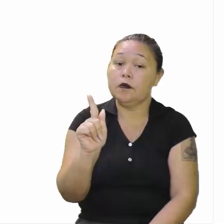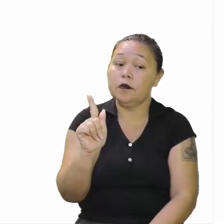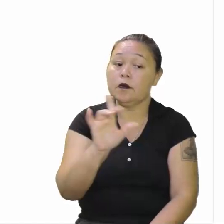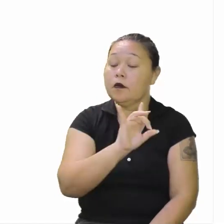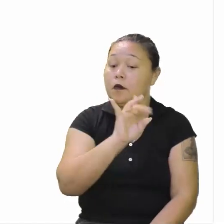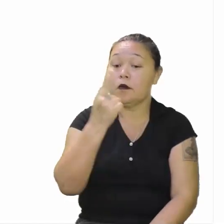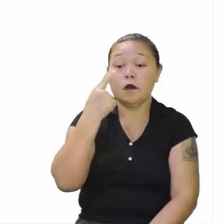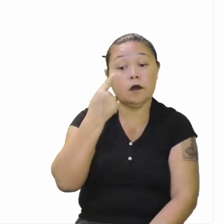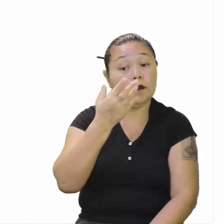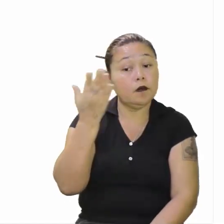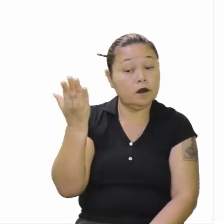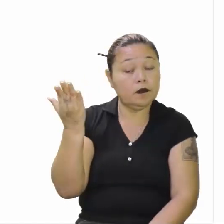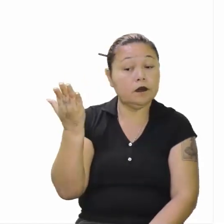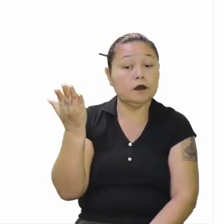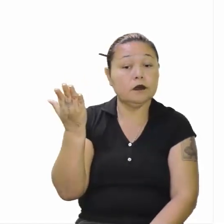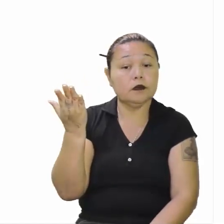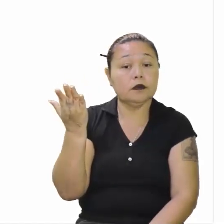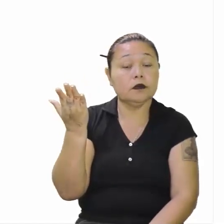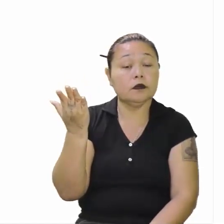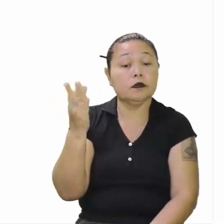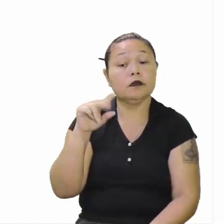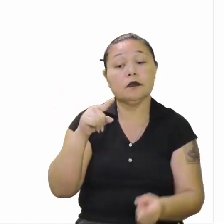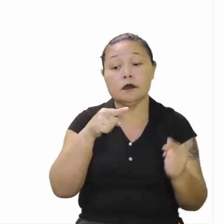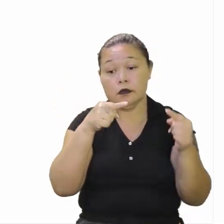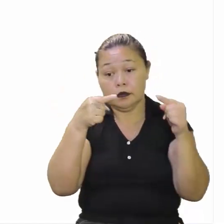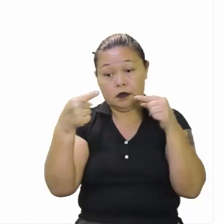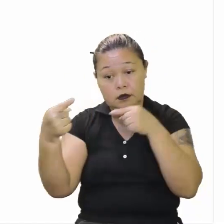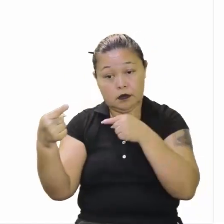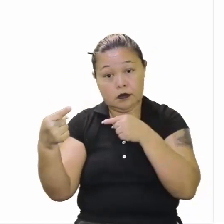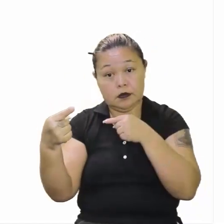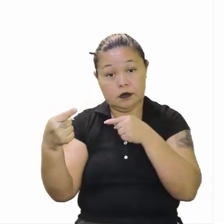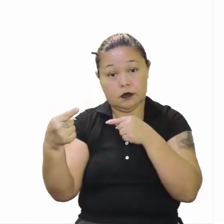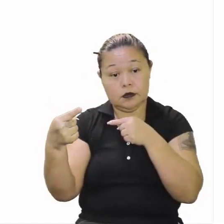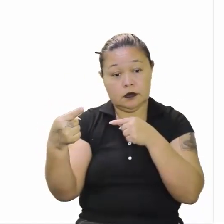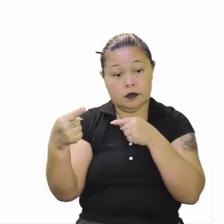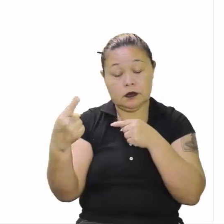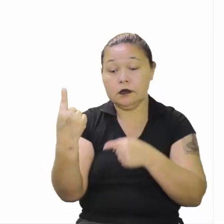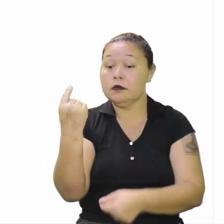você ver, meu caro aluno, corresponde a 1000